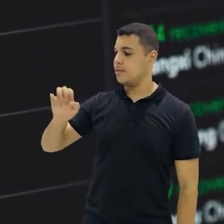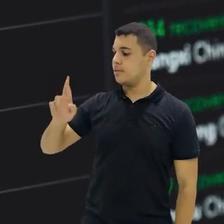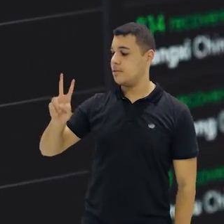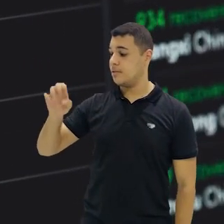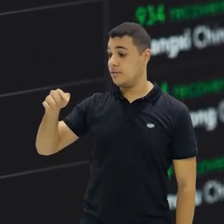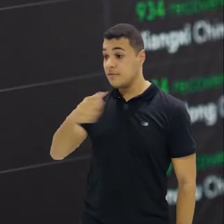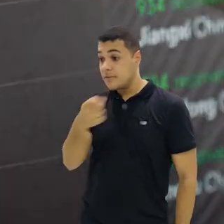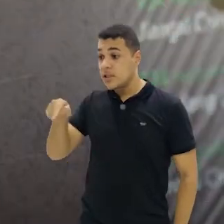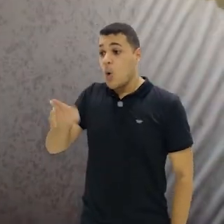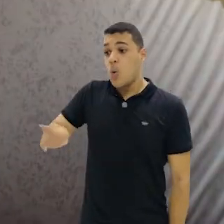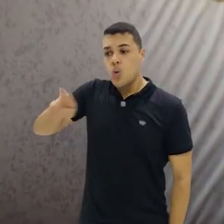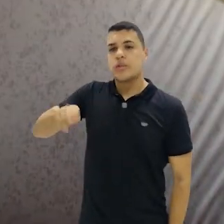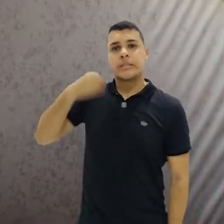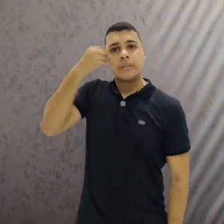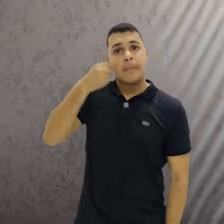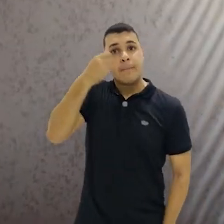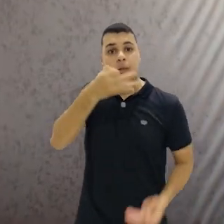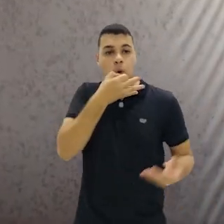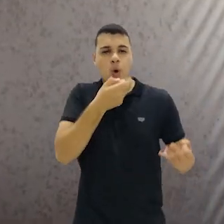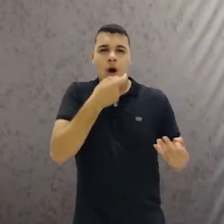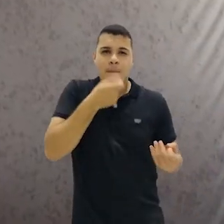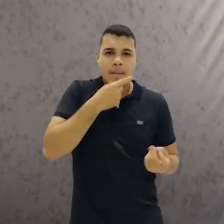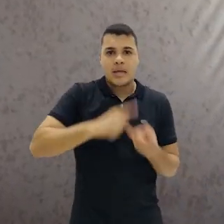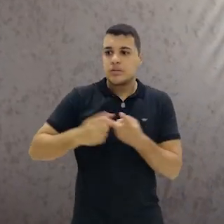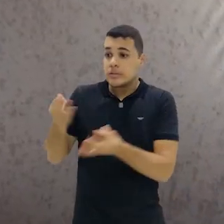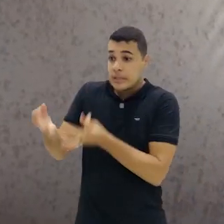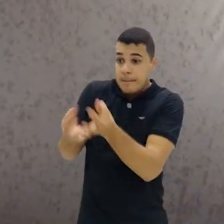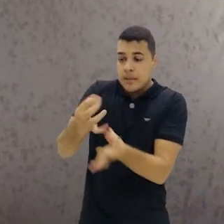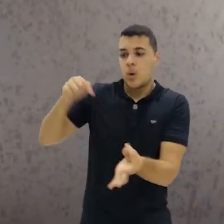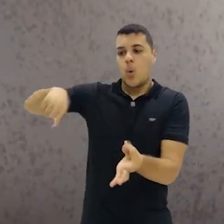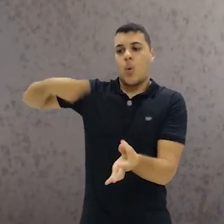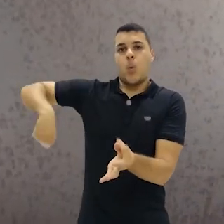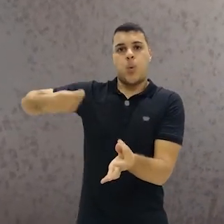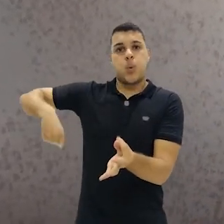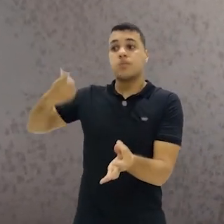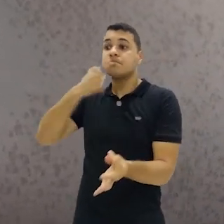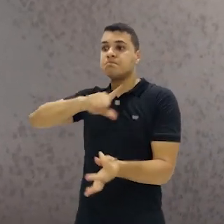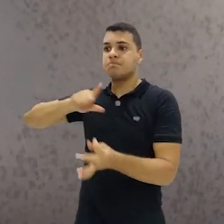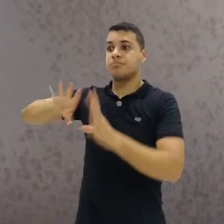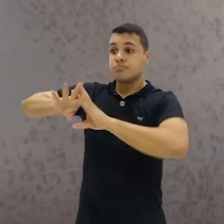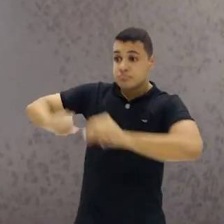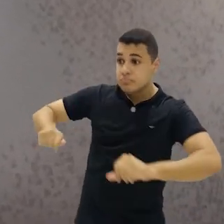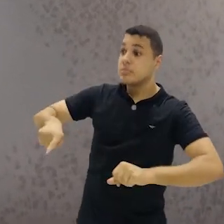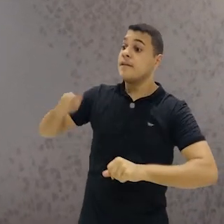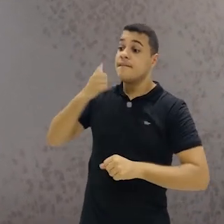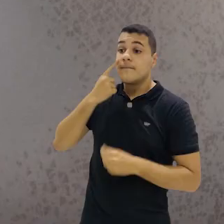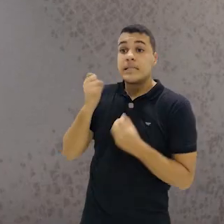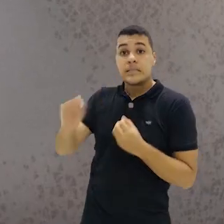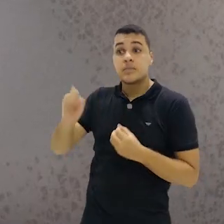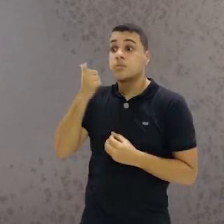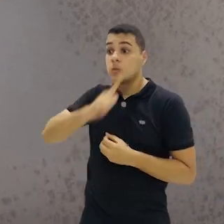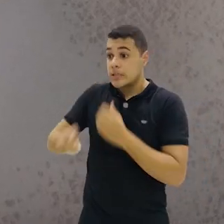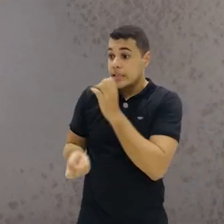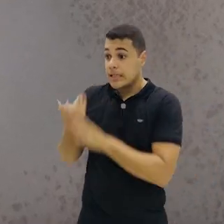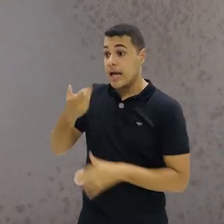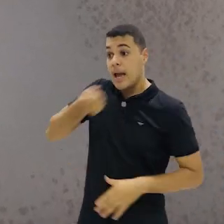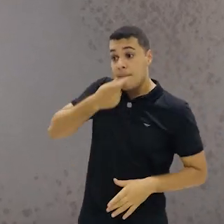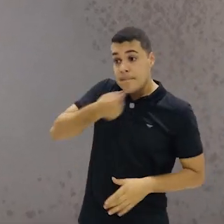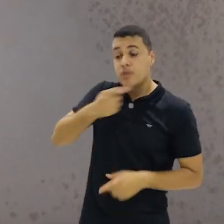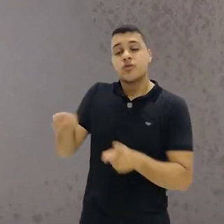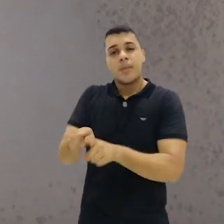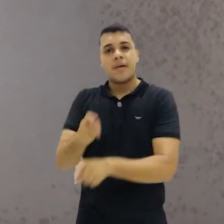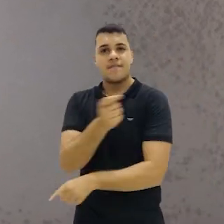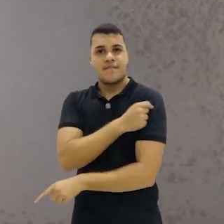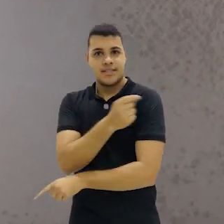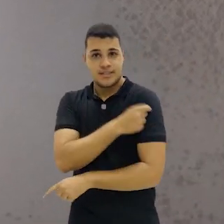vacinas. Ambos são fundamentais para uma política de saúde que precisa cada vez mais de